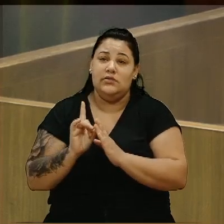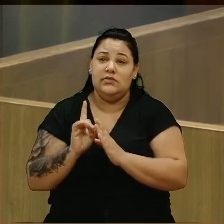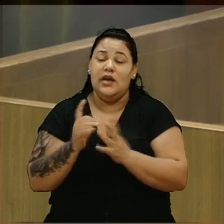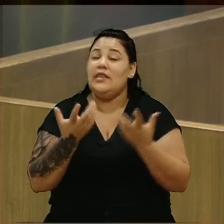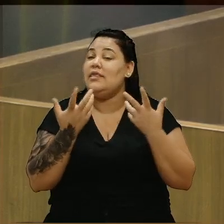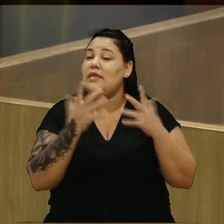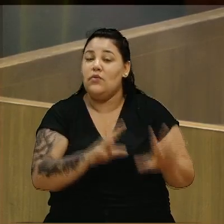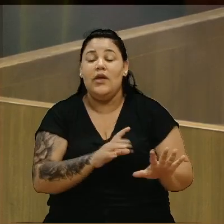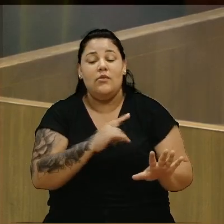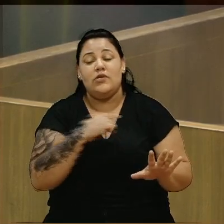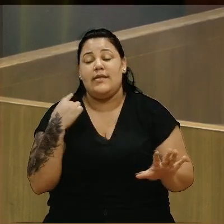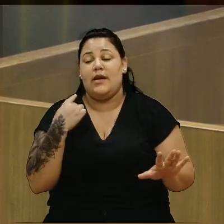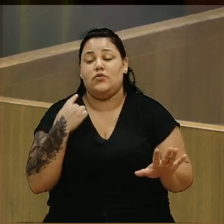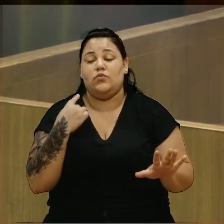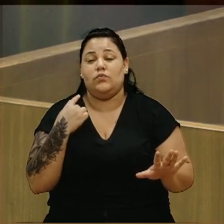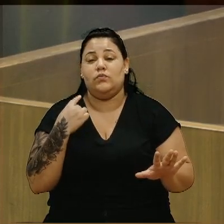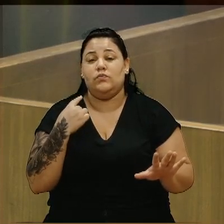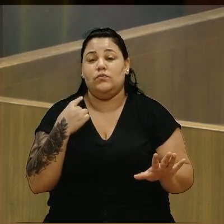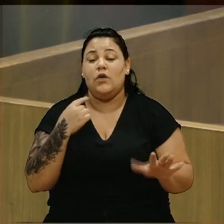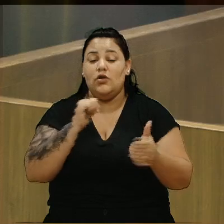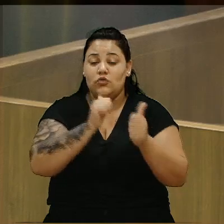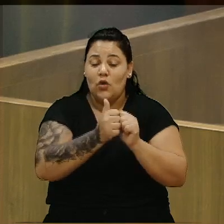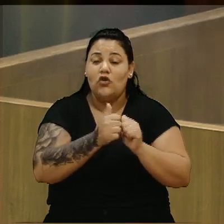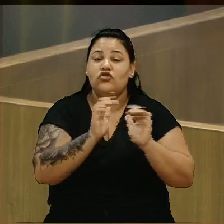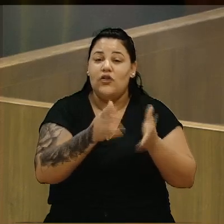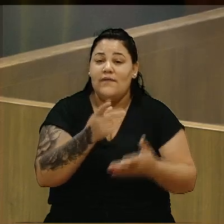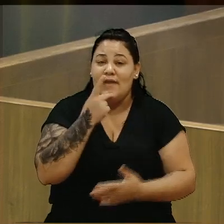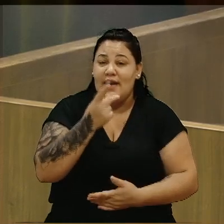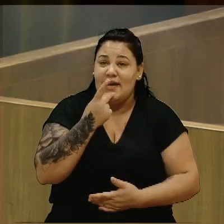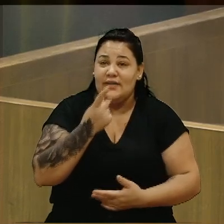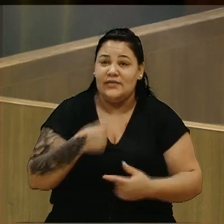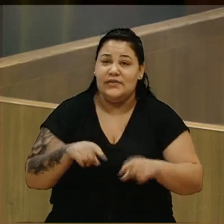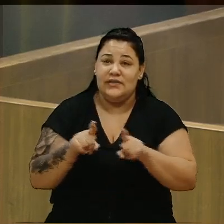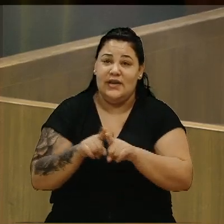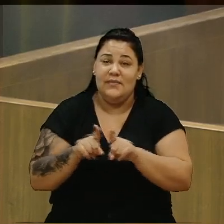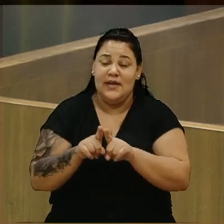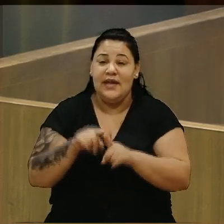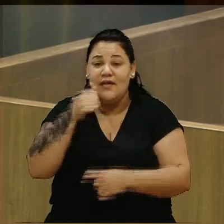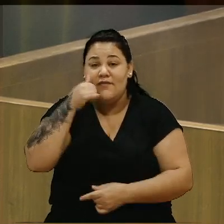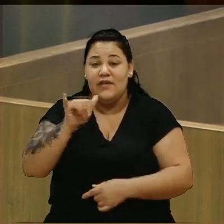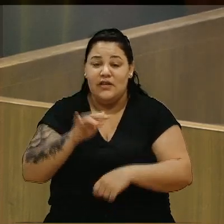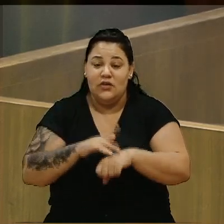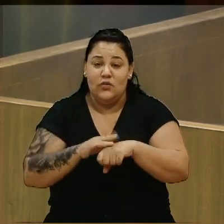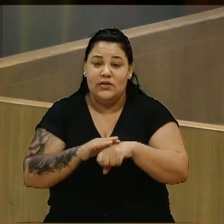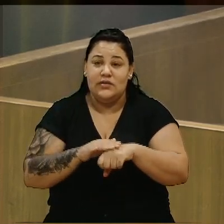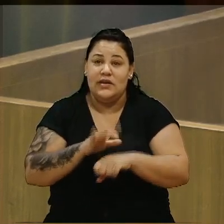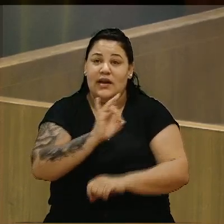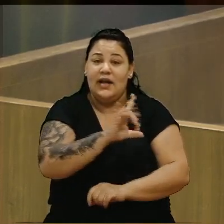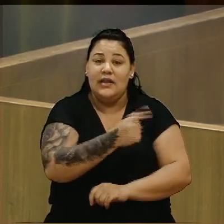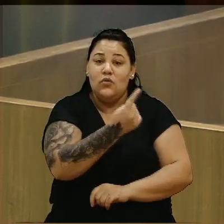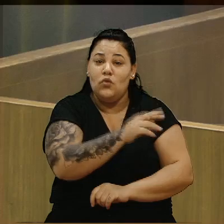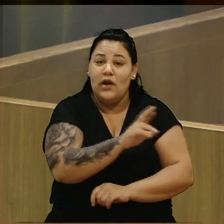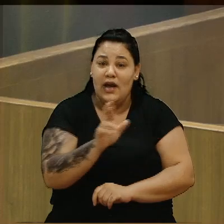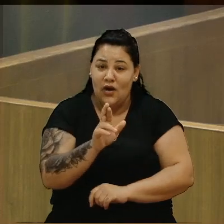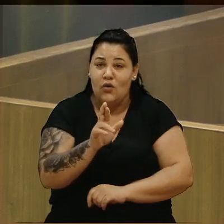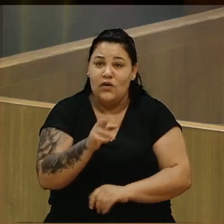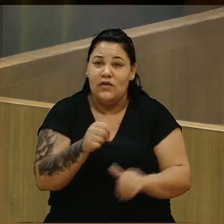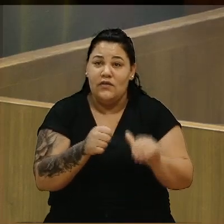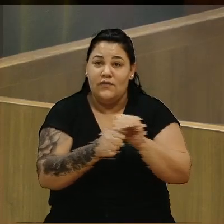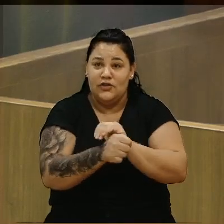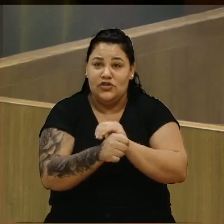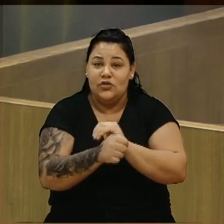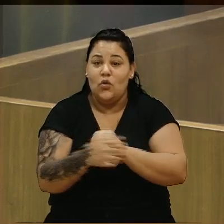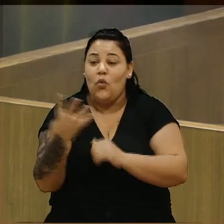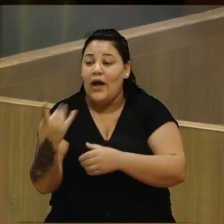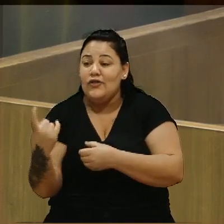queremos retrocesso. O esporte, além de tudo, foi falado, é também prevenção de doença. Cada R$1 investido no esporte, 4 retornam